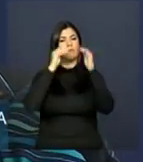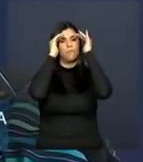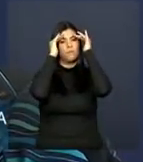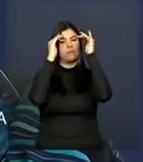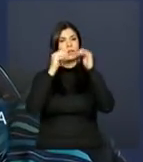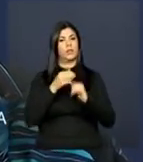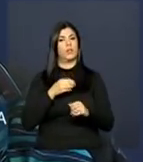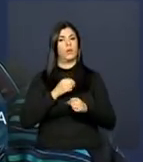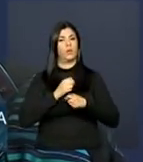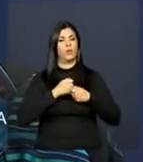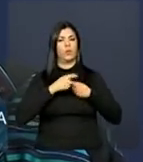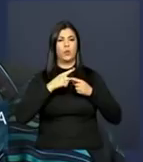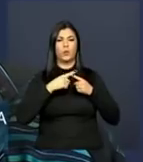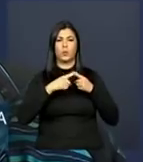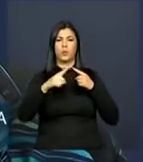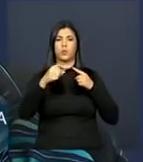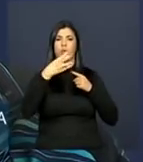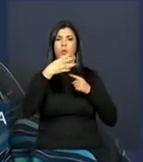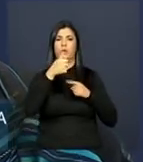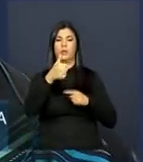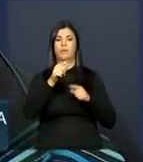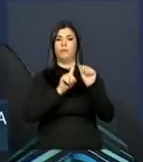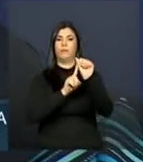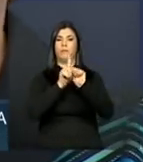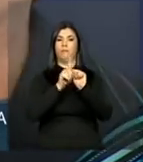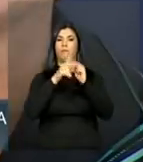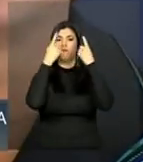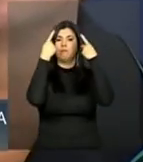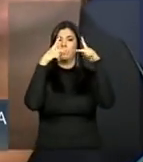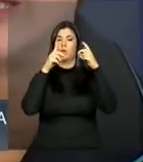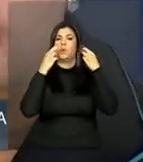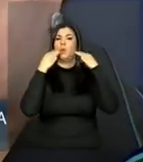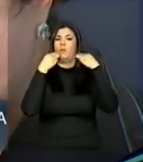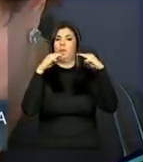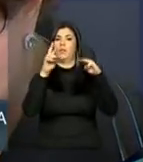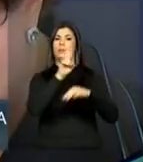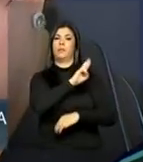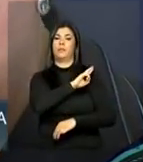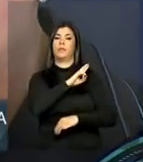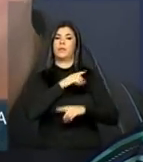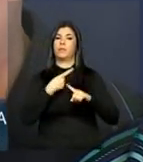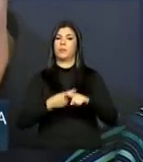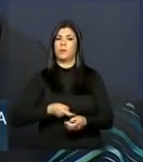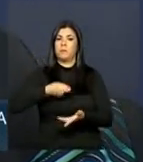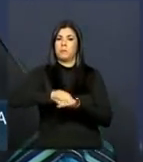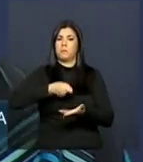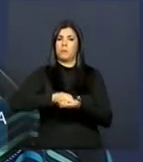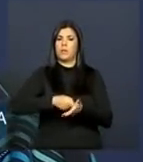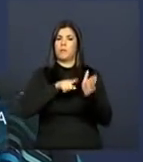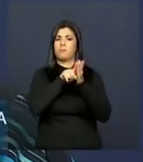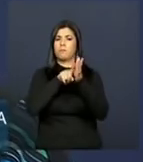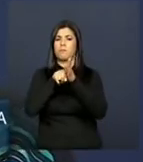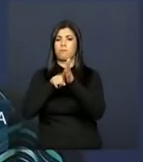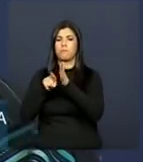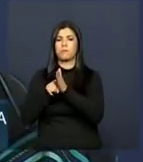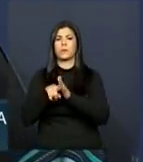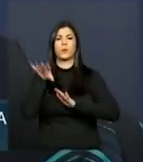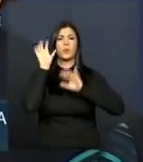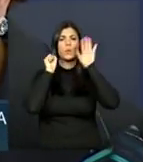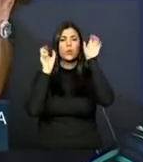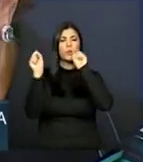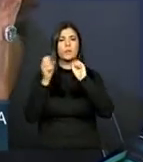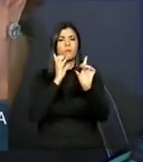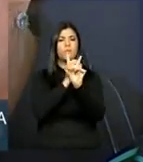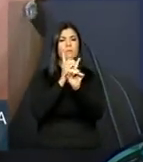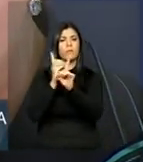31 meses sua missão pois se empenharam em pesquisar em indagar em ouvir e